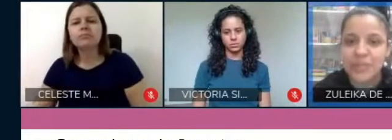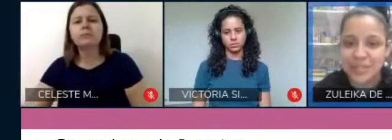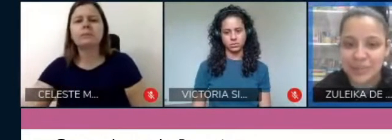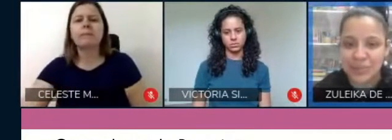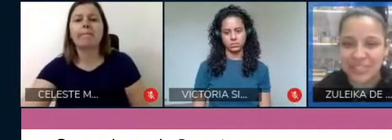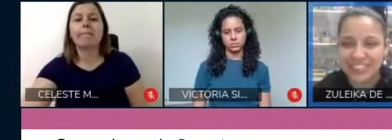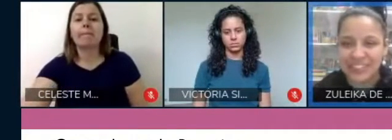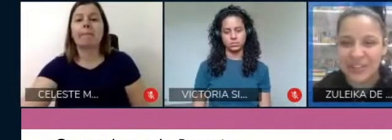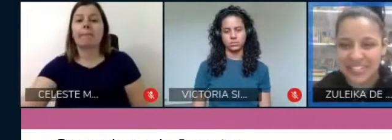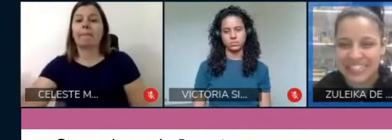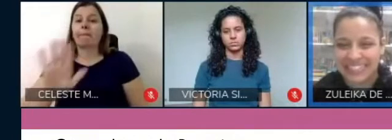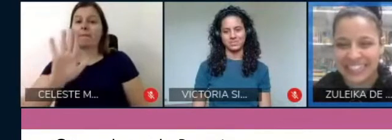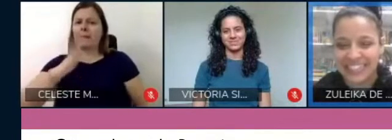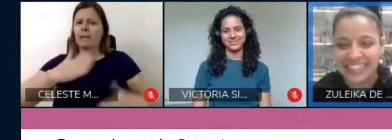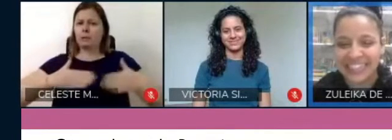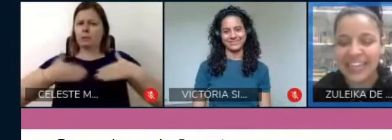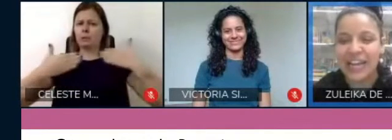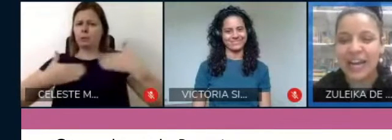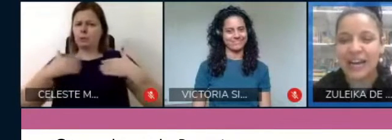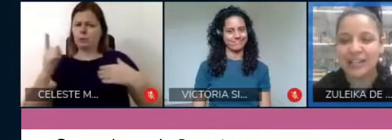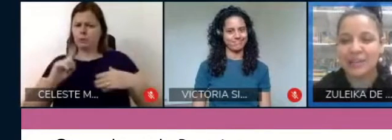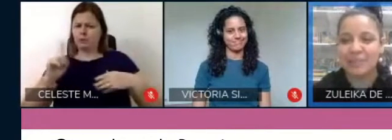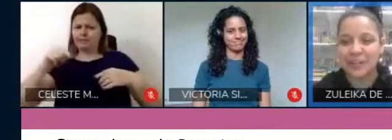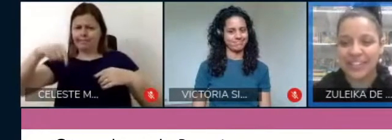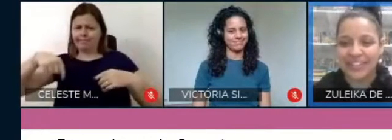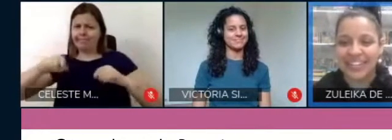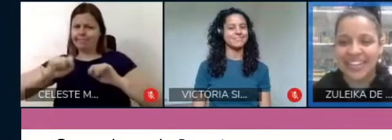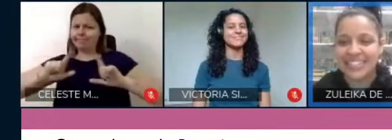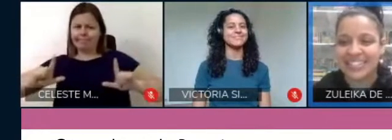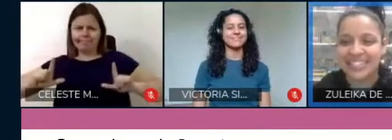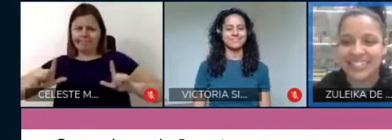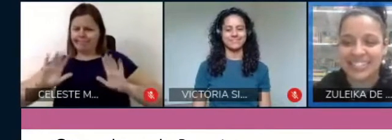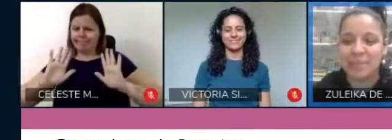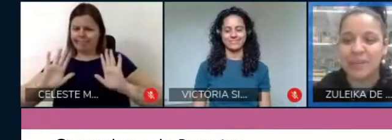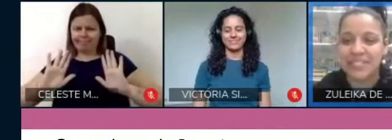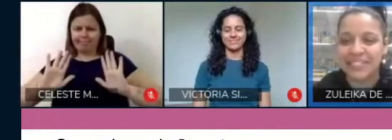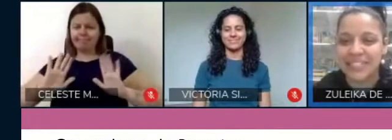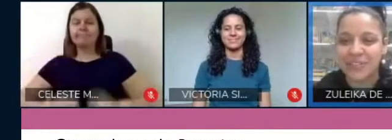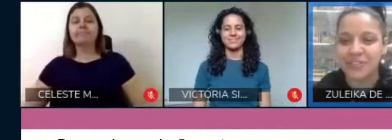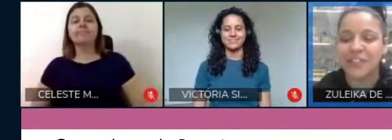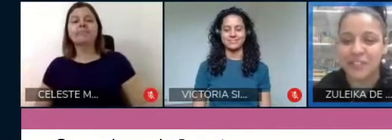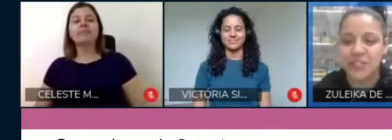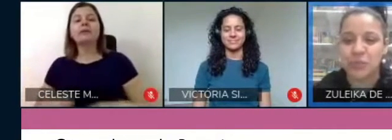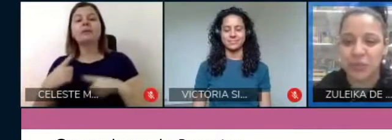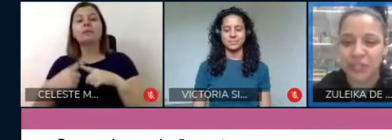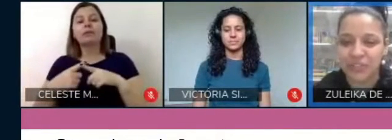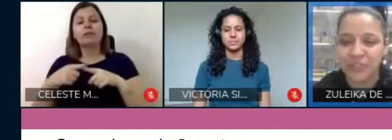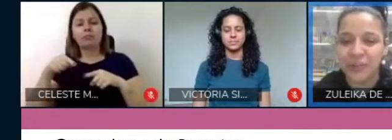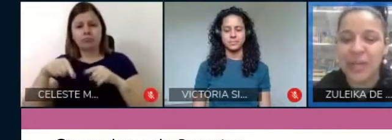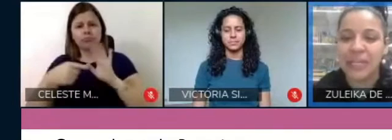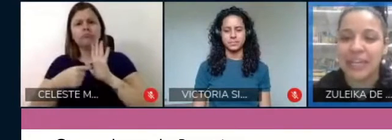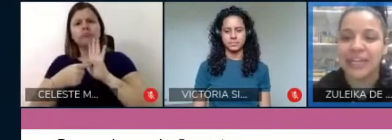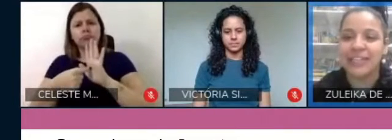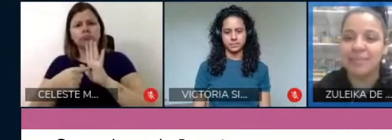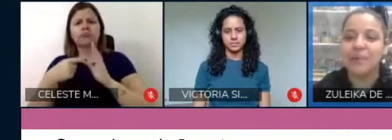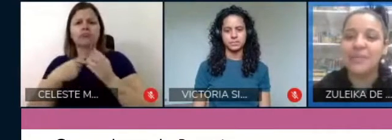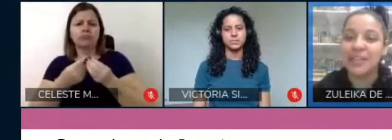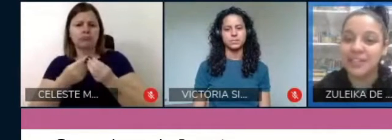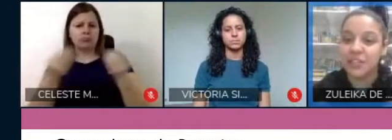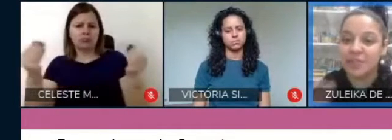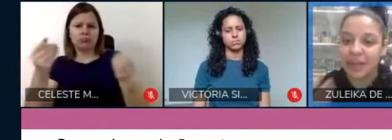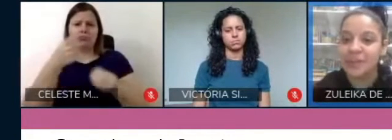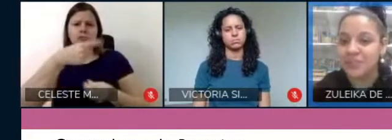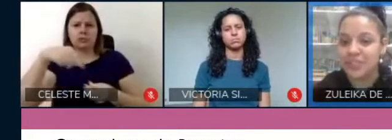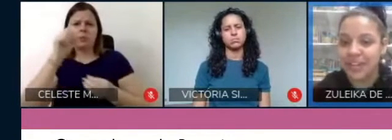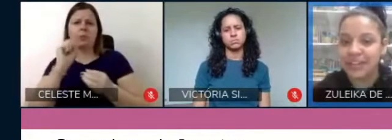Aqui, não se assustem com essa tela, até porque essa apresentação fica disponível, né? E